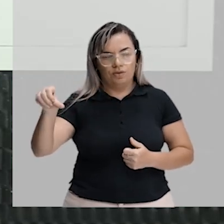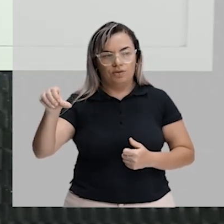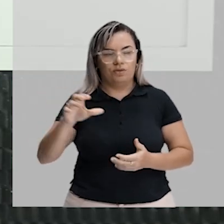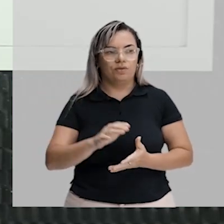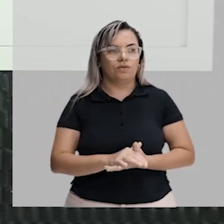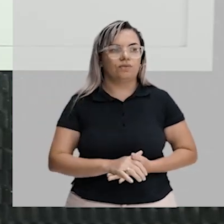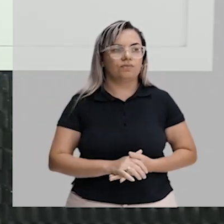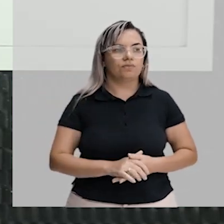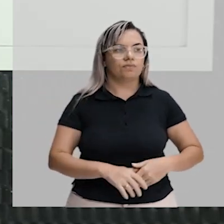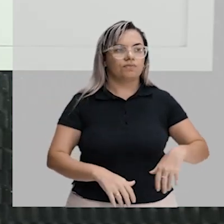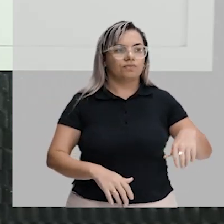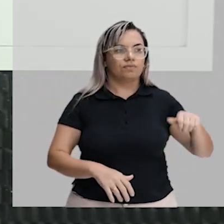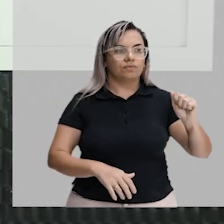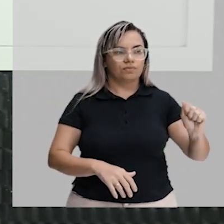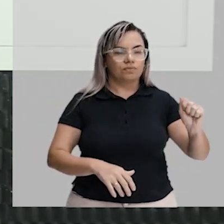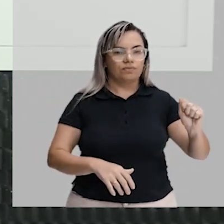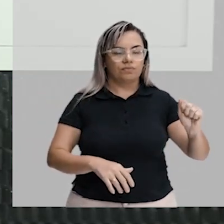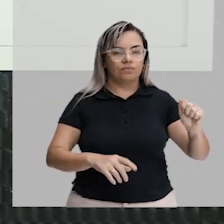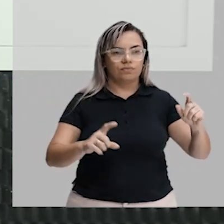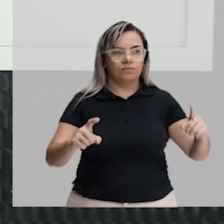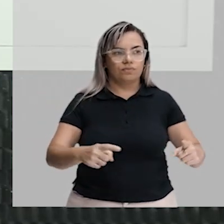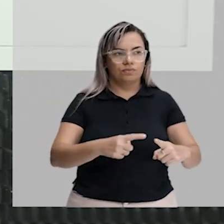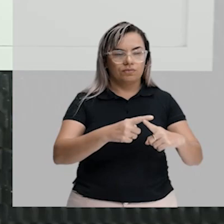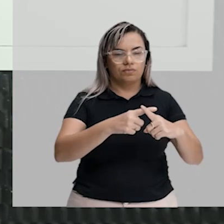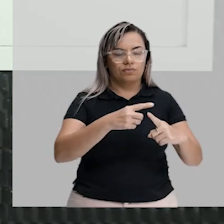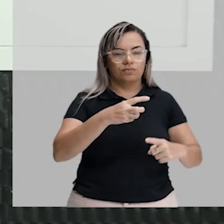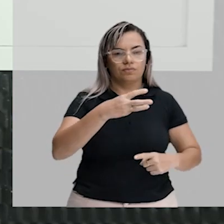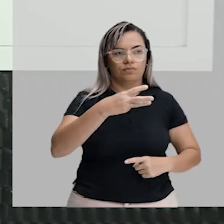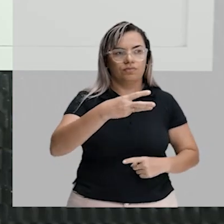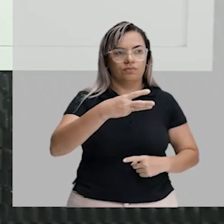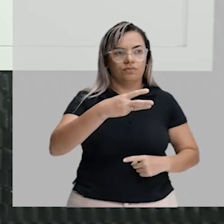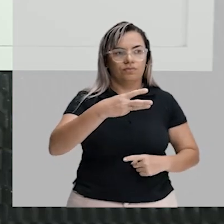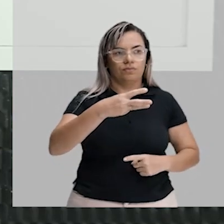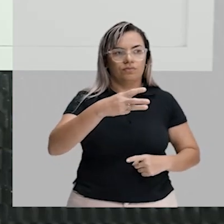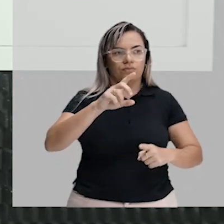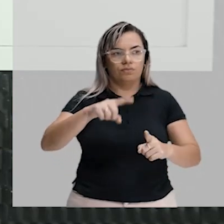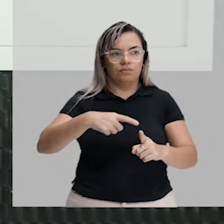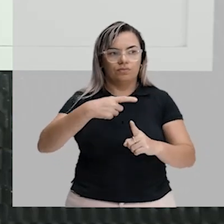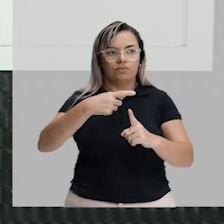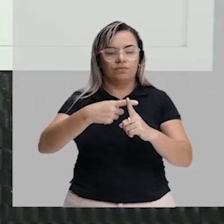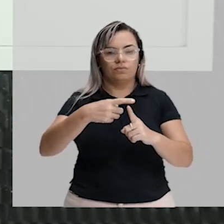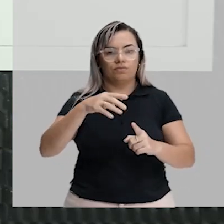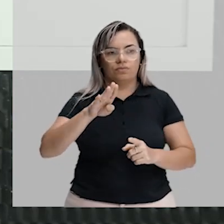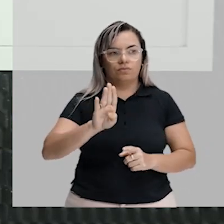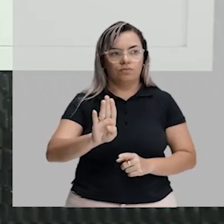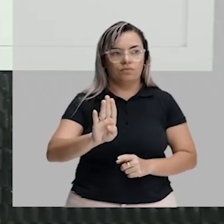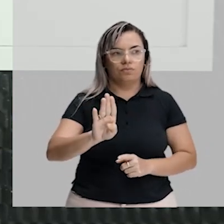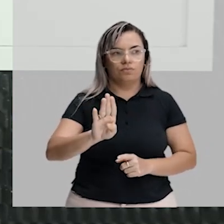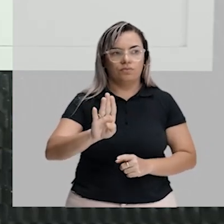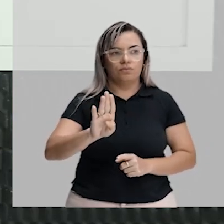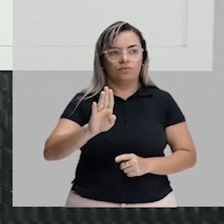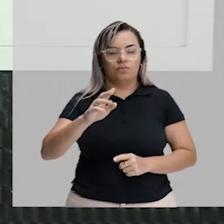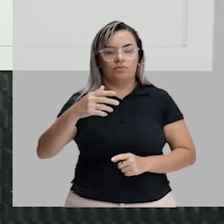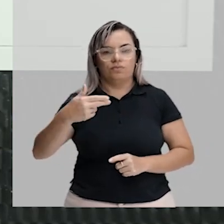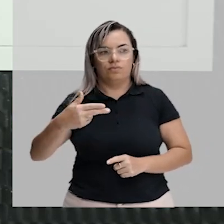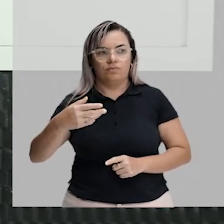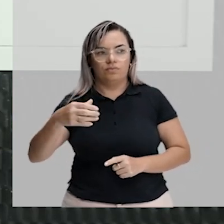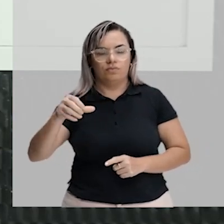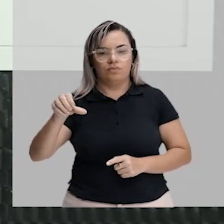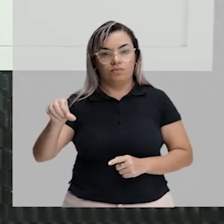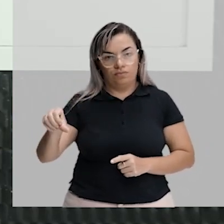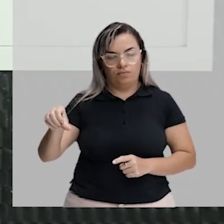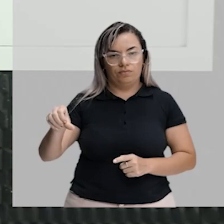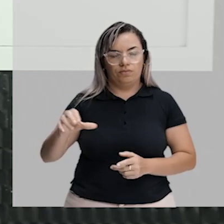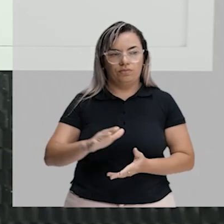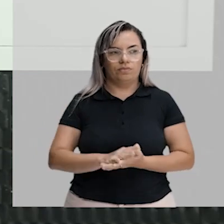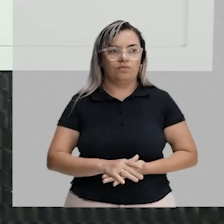A multiplicado por 3 mais B igual a 9. Ou